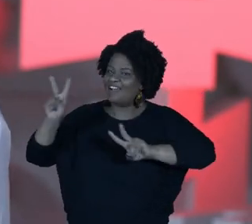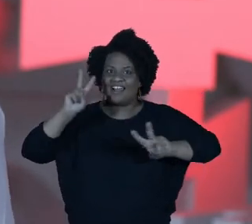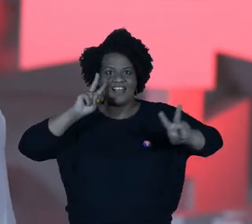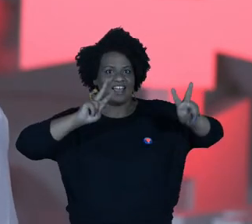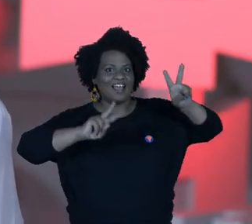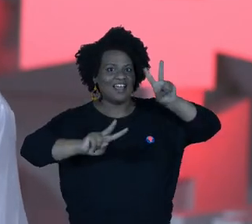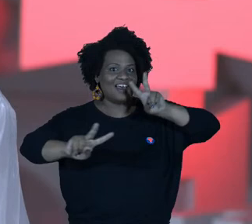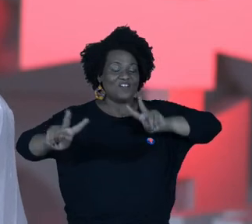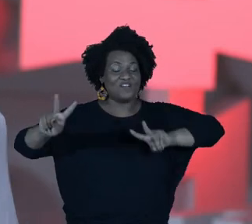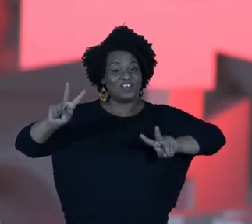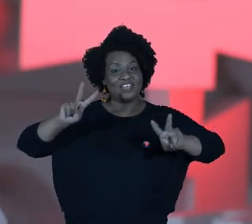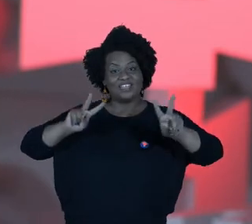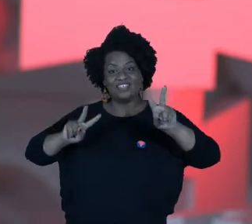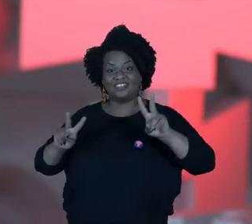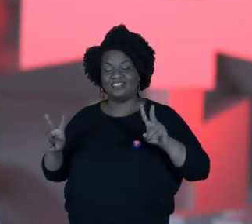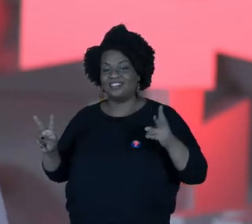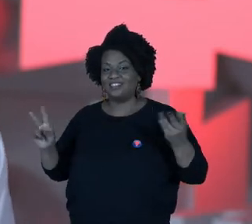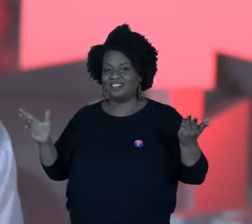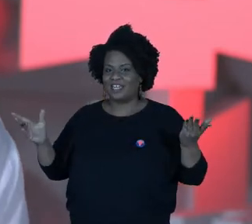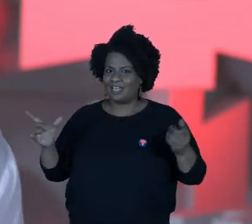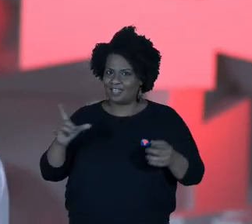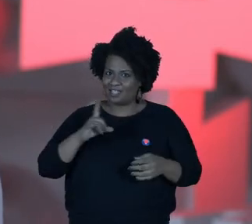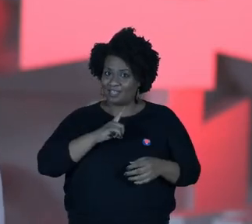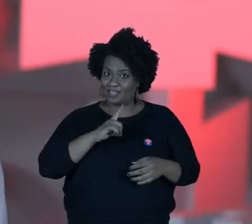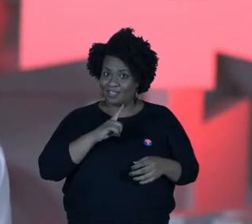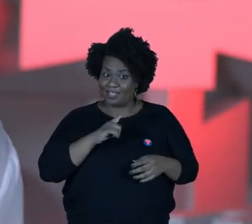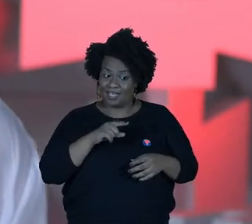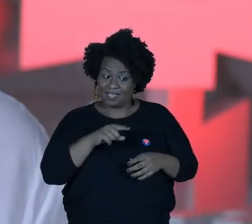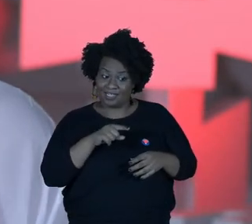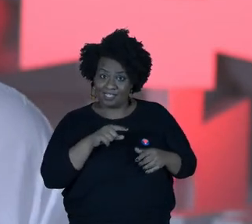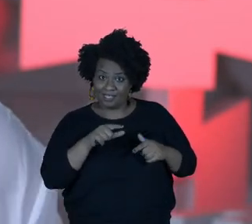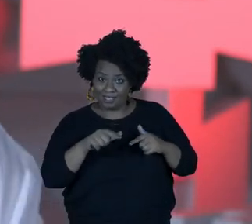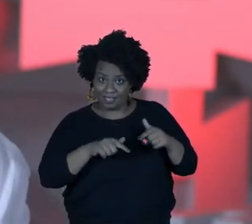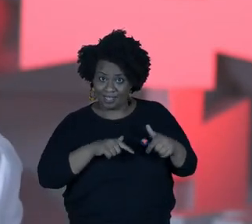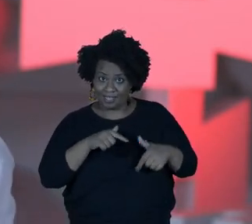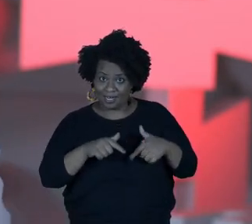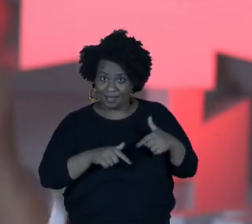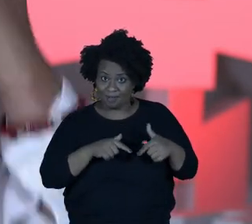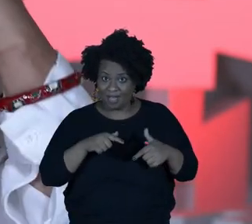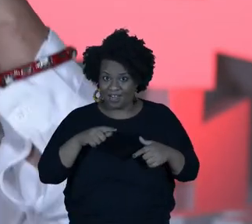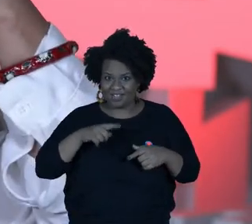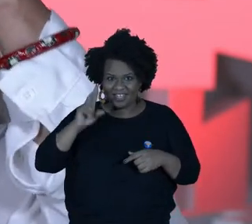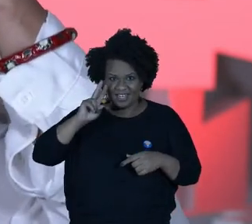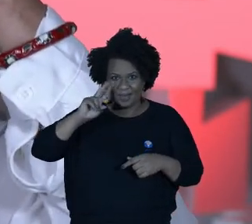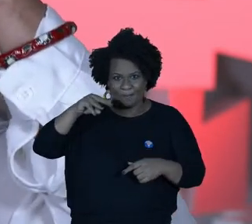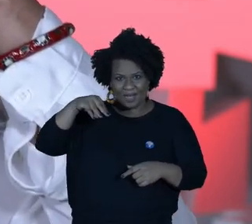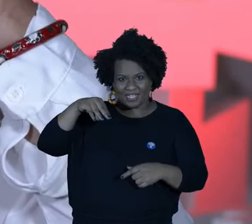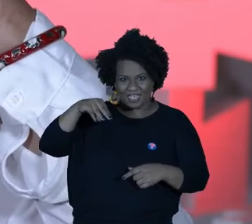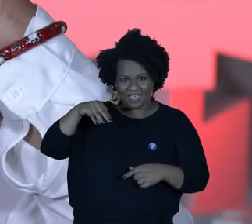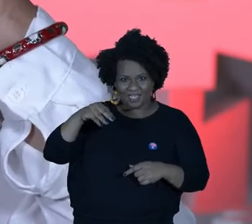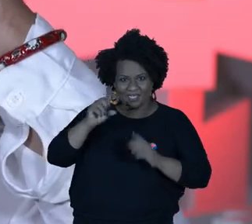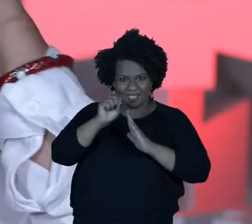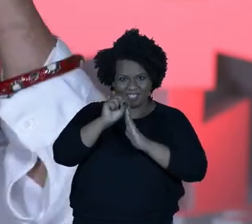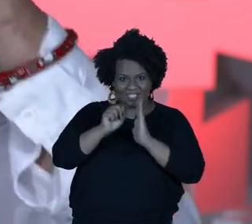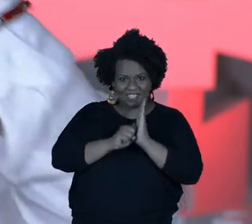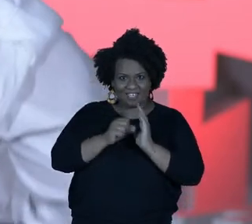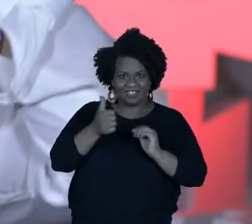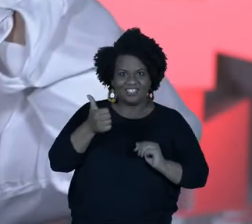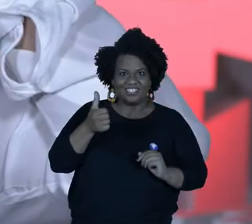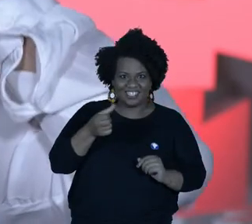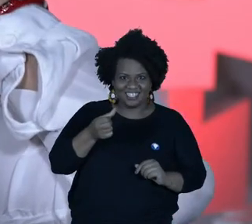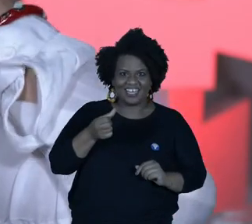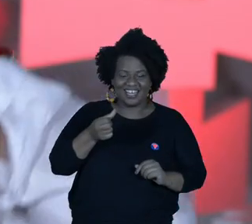Então, eu trouxe esses trabalhos porque a gente pegou lá o maneirismo do século XVI,